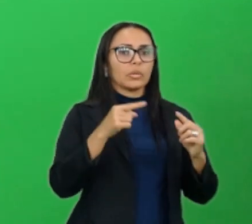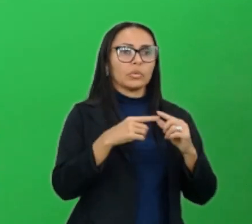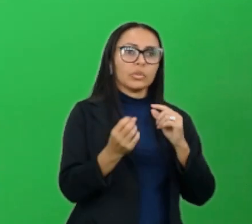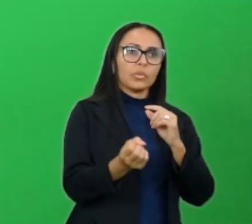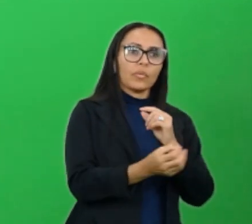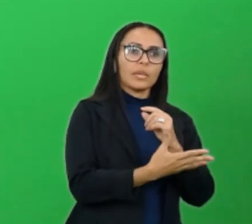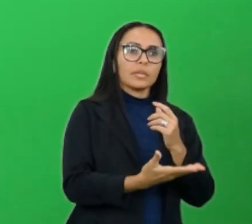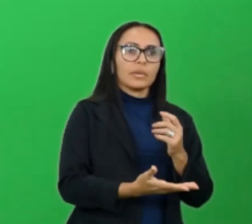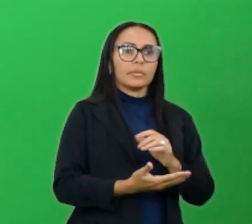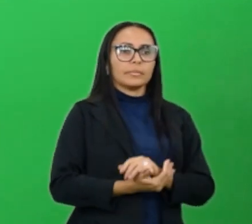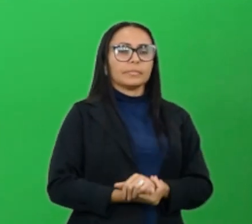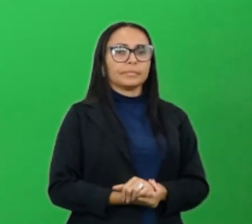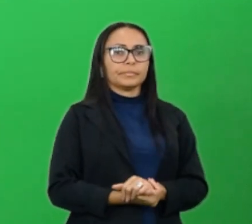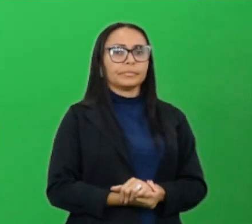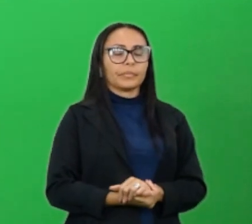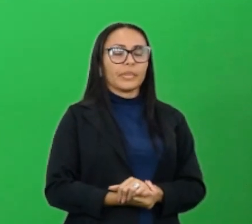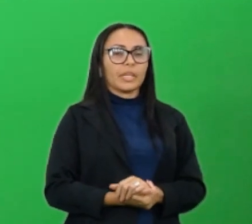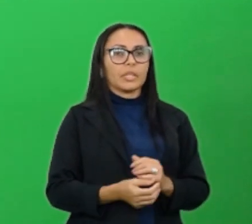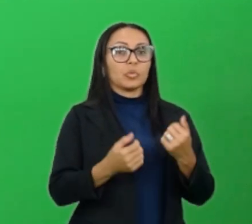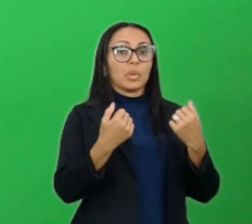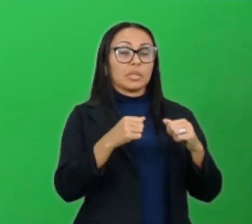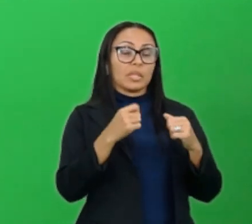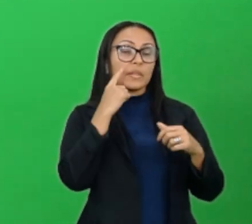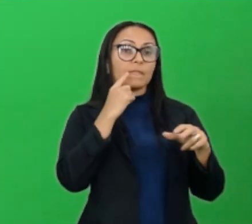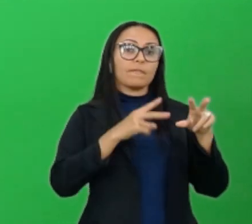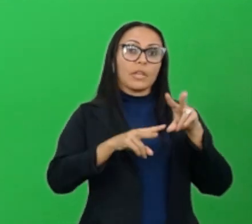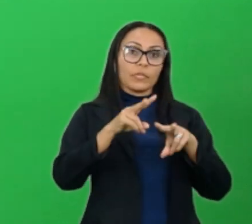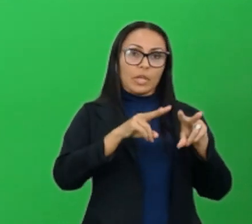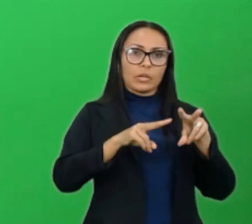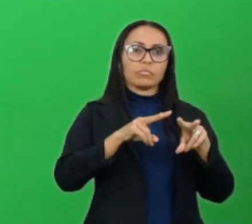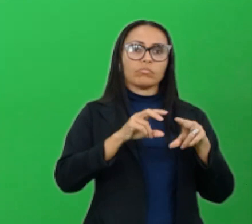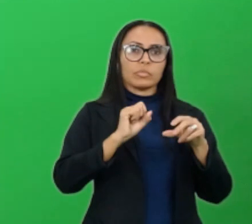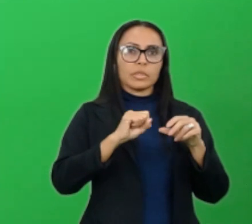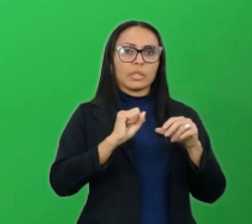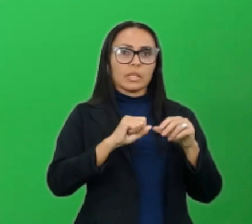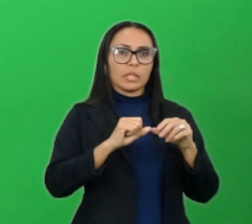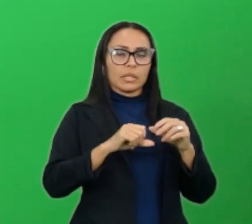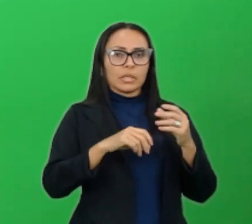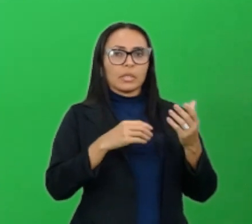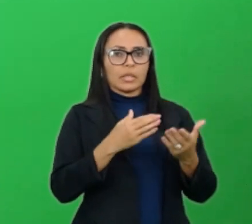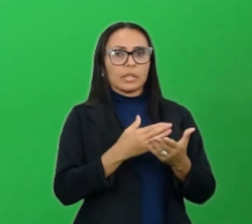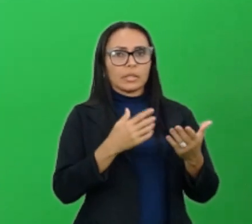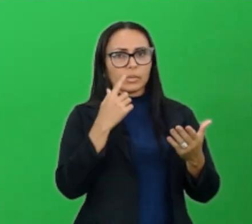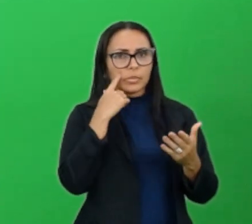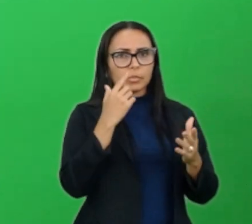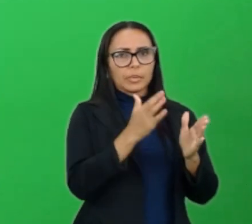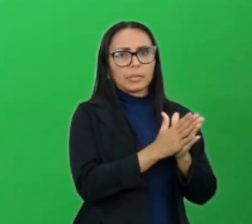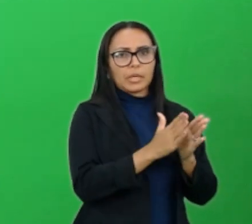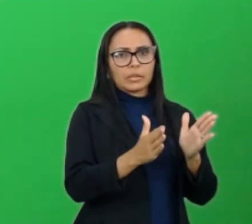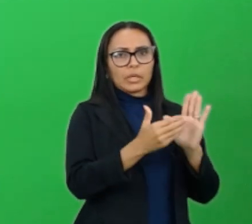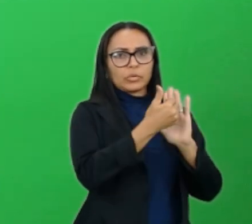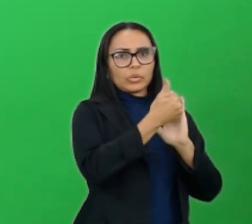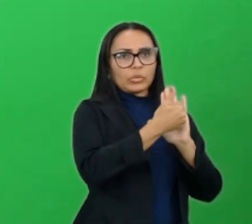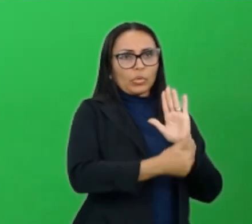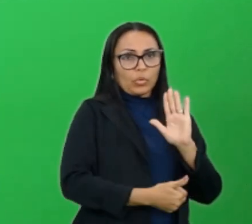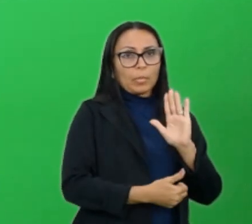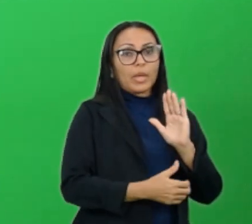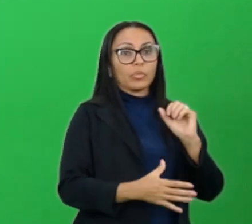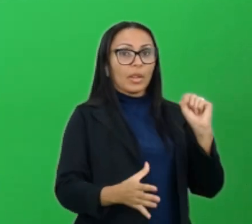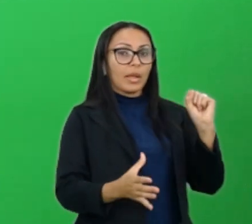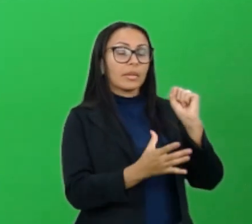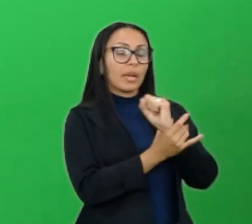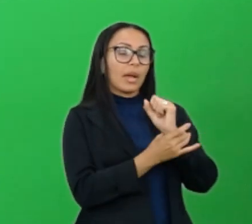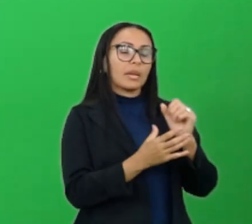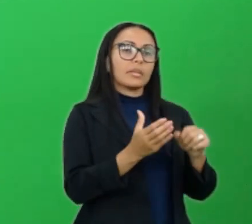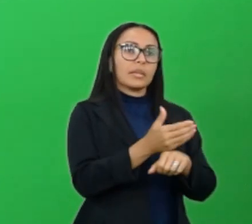indicador ele precisa ser verificável, tá? Então o acesso às bases de dados e seus documentos garante a qualidade e a confiabilidade do